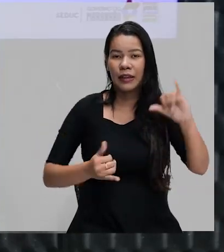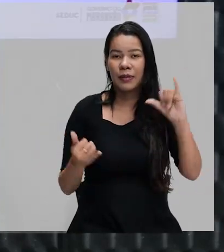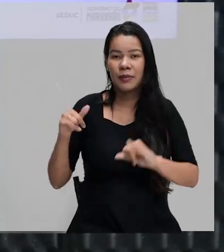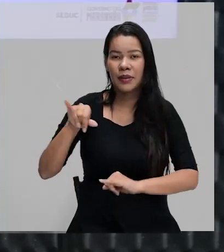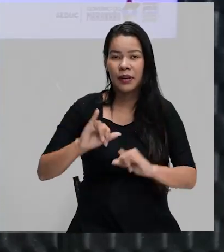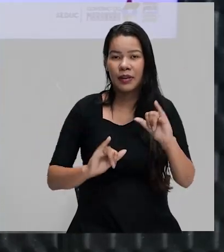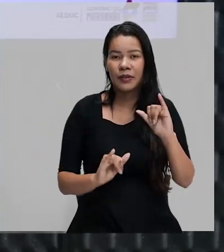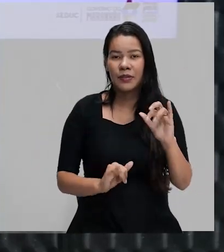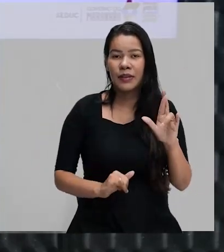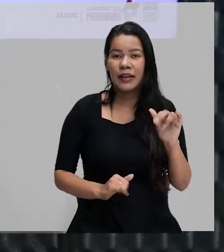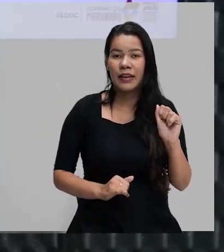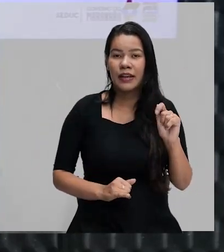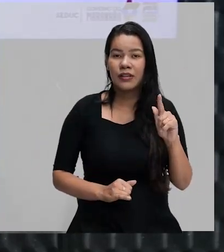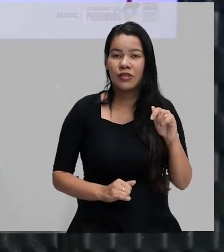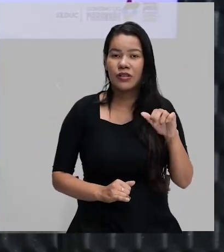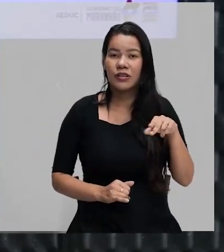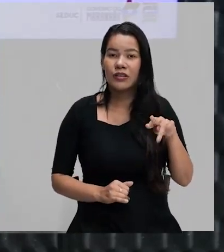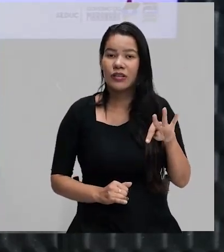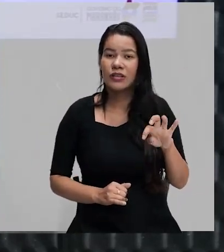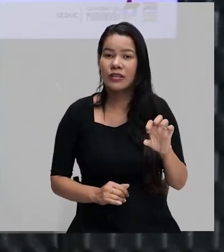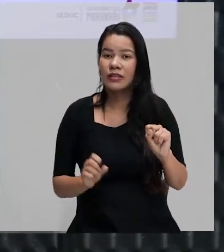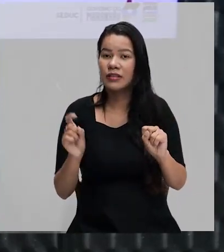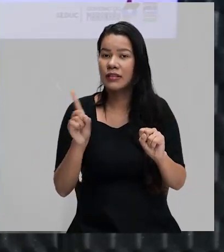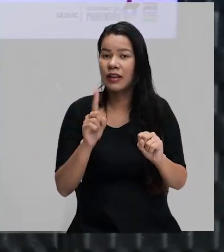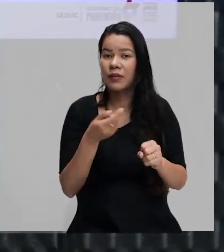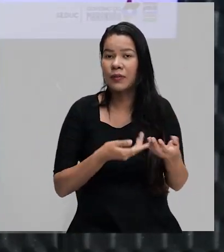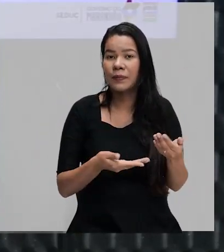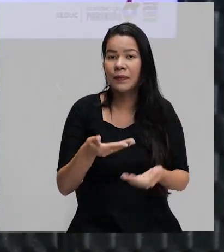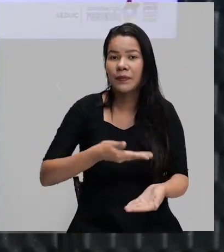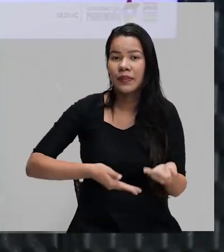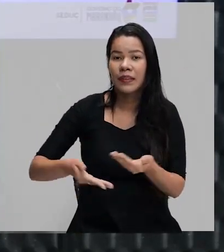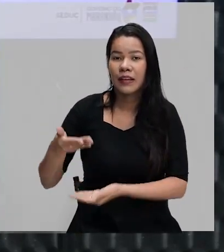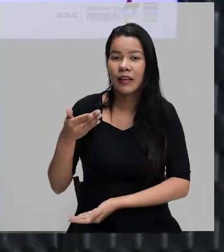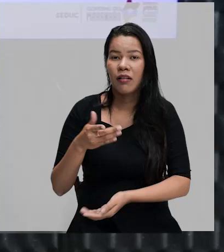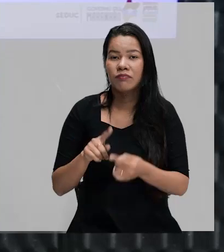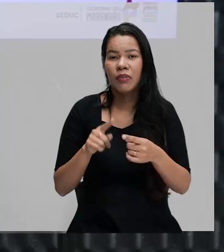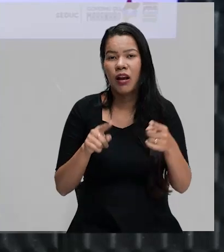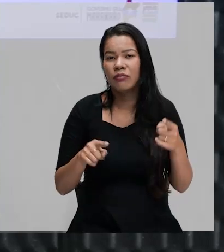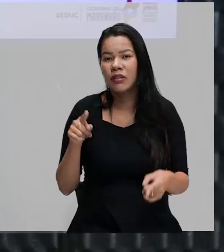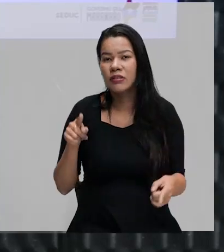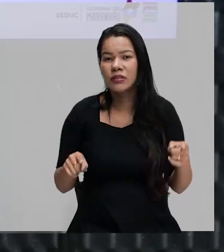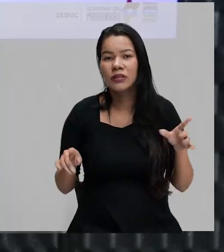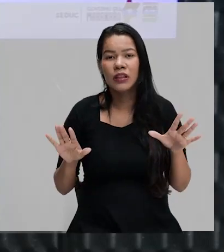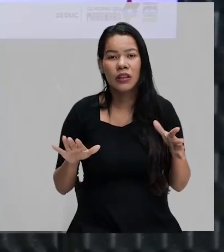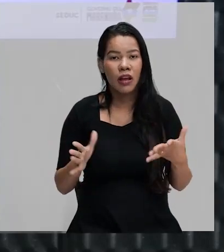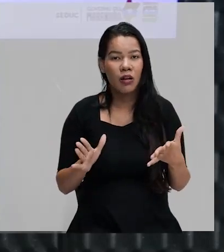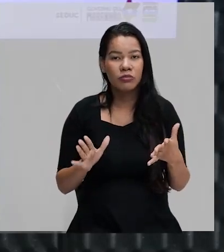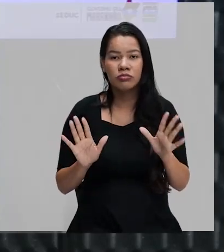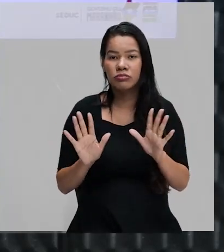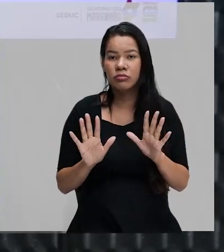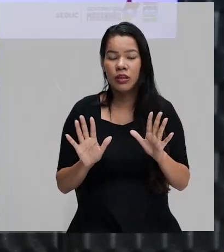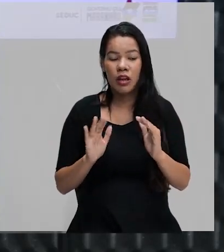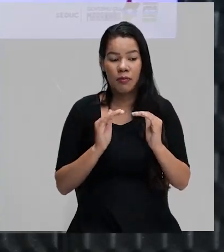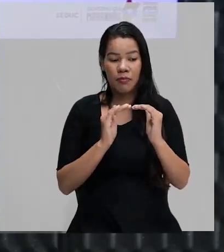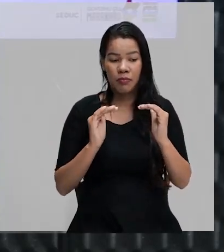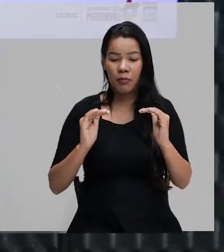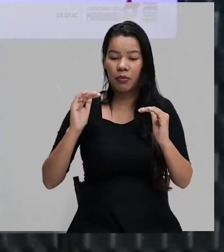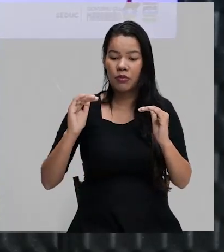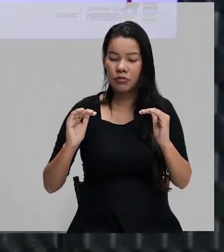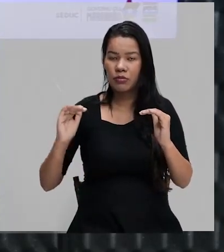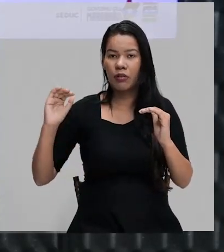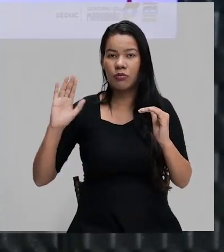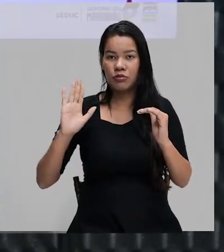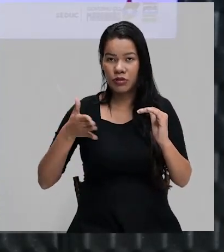de forma aleatória. Eles vão interagir, certo, de forma proporcional, bem